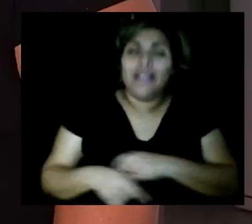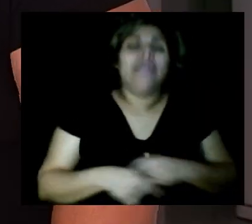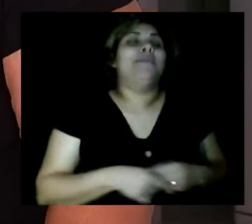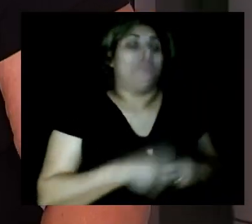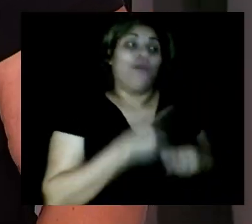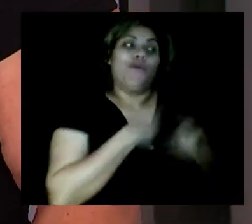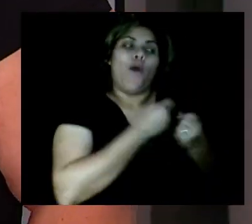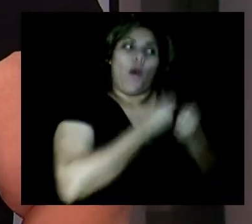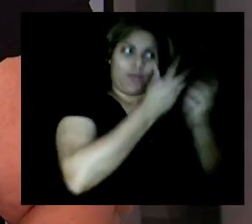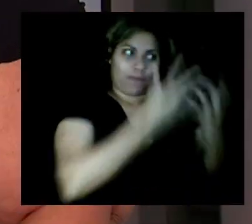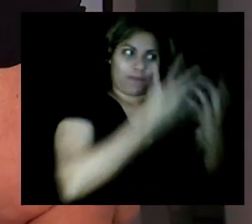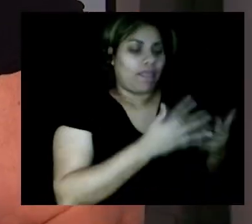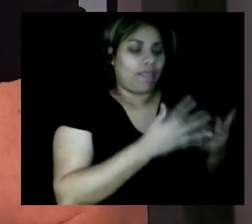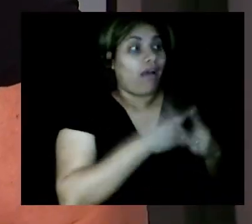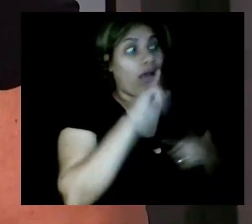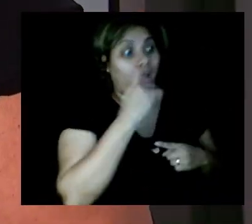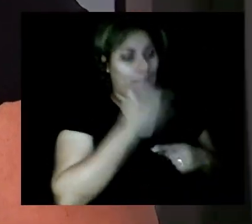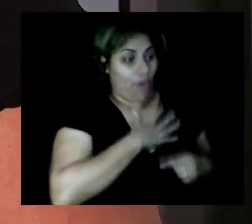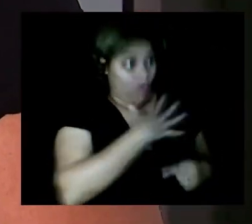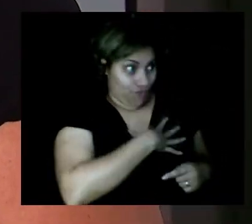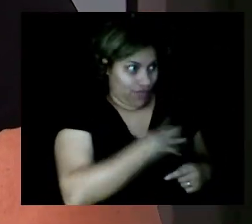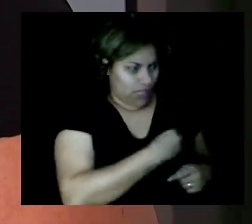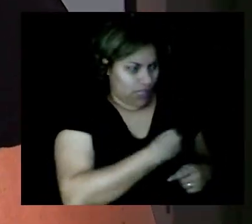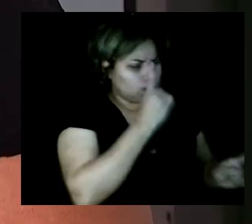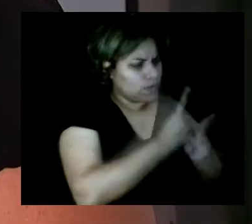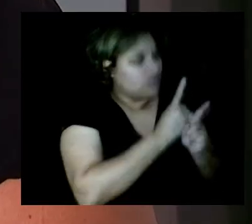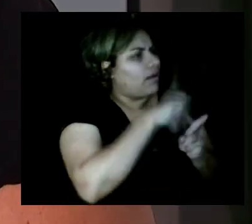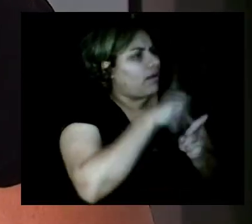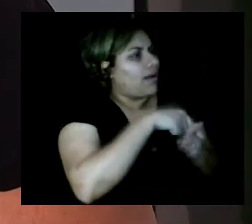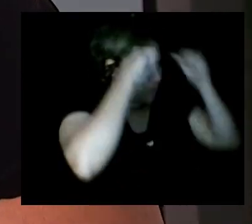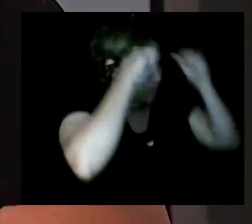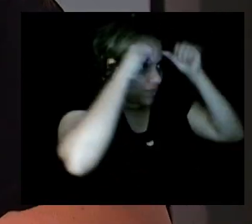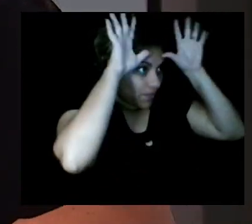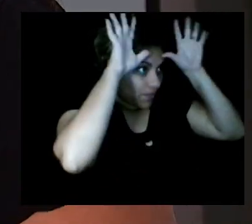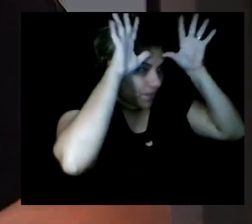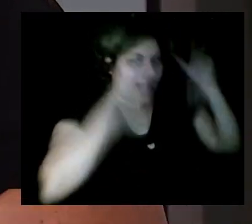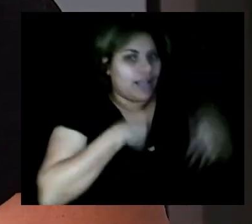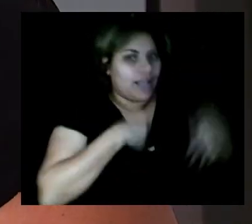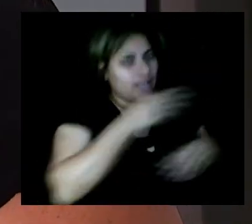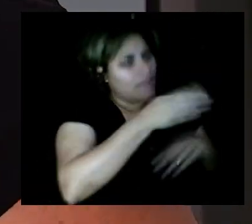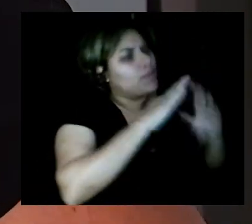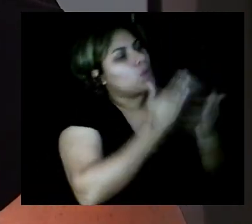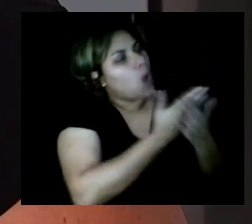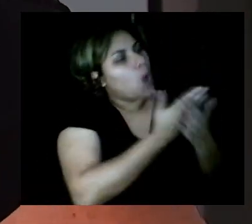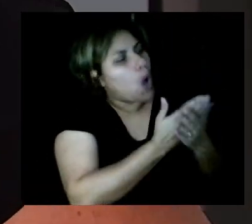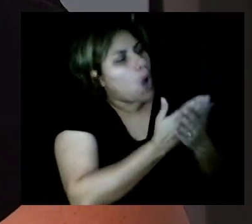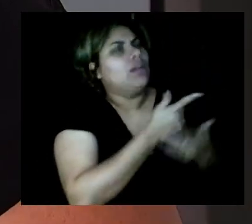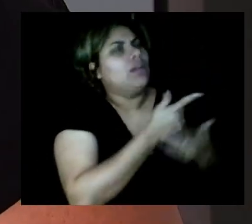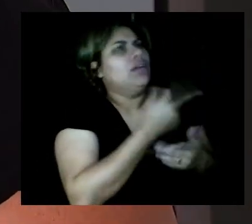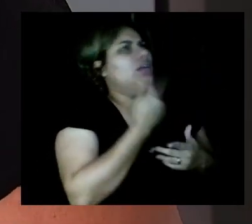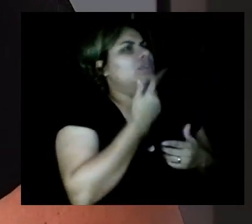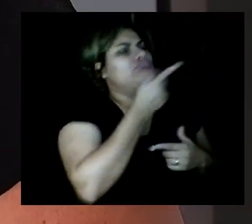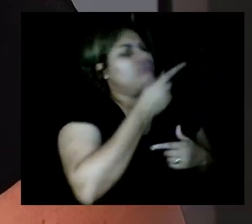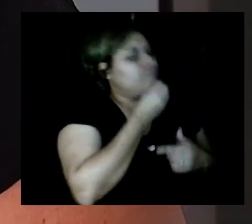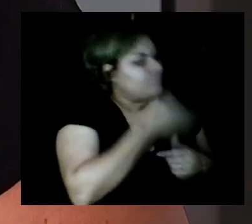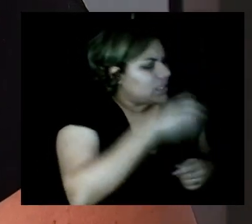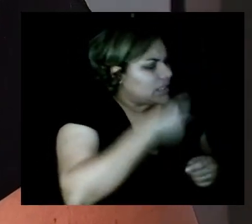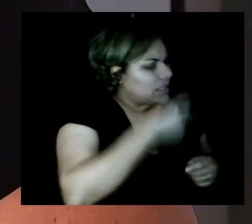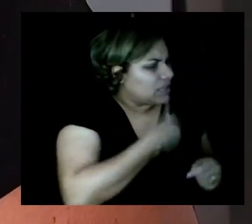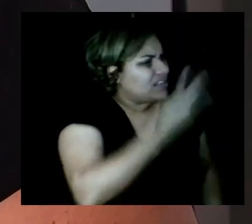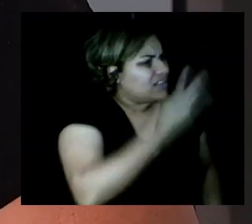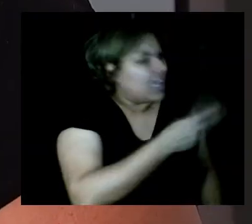do meu filho no autismo foi na escolinha, né? Que ele não conversava, era pouco verbal, estava com 3 anos.